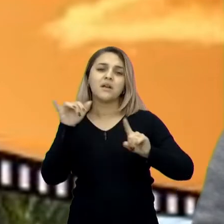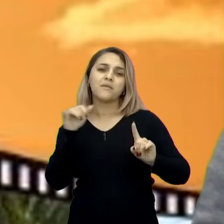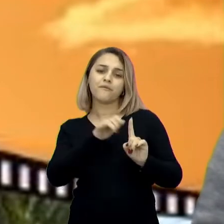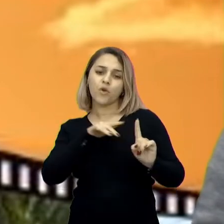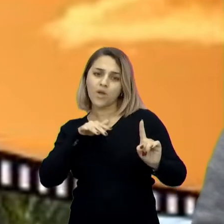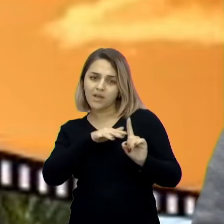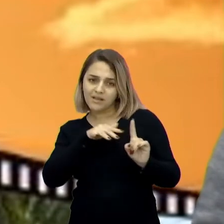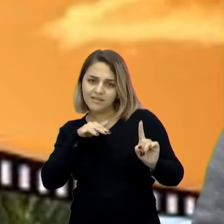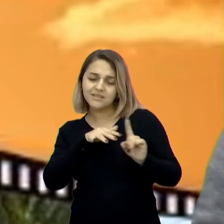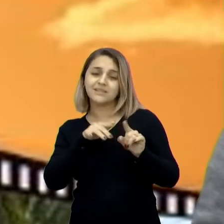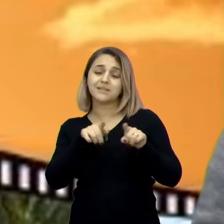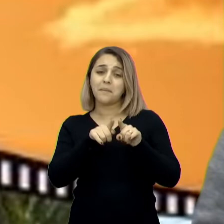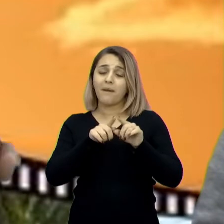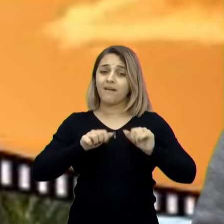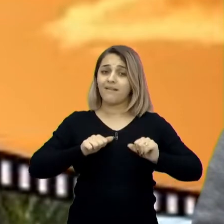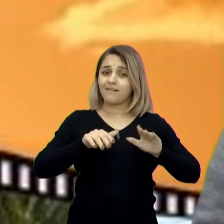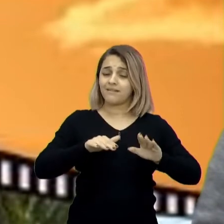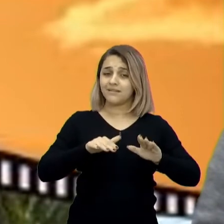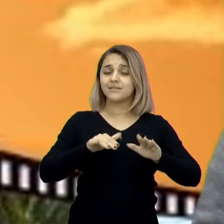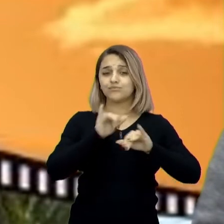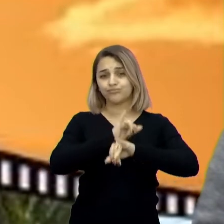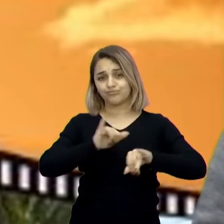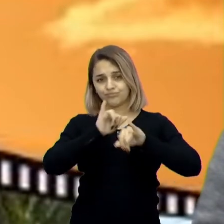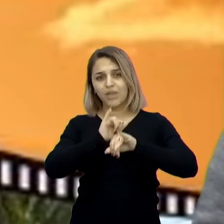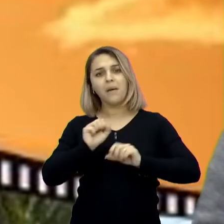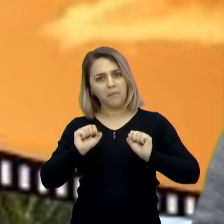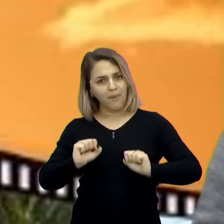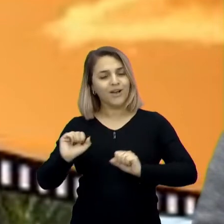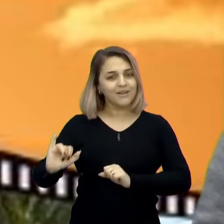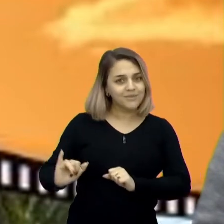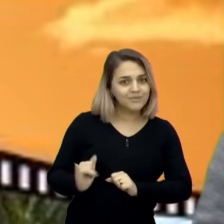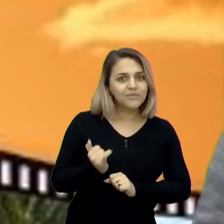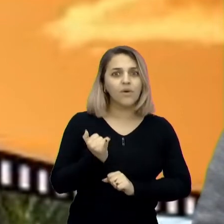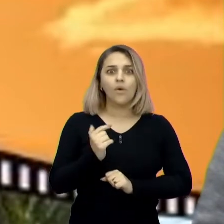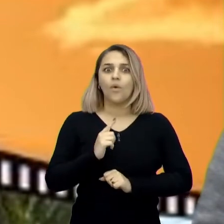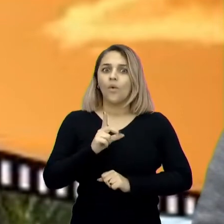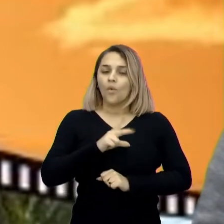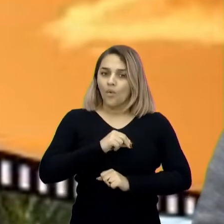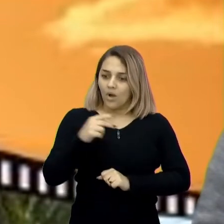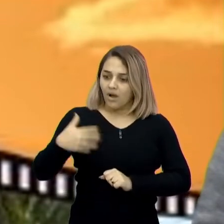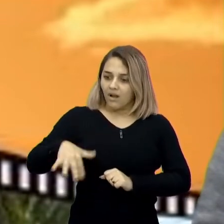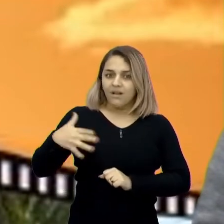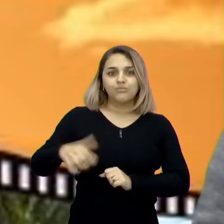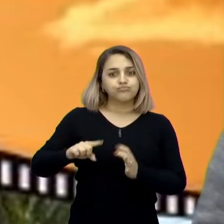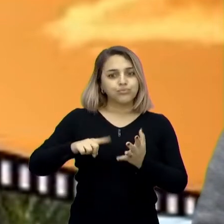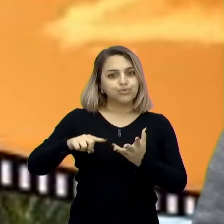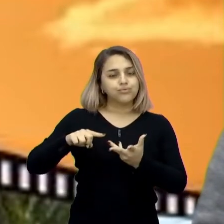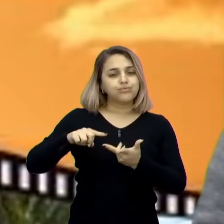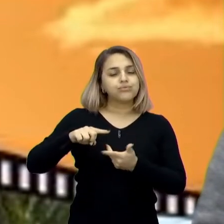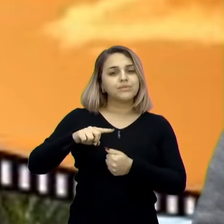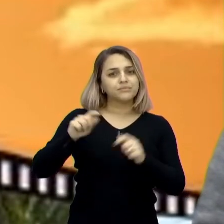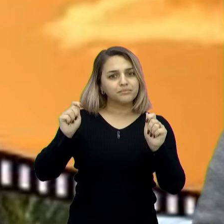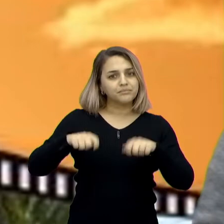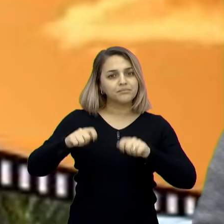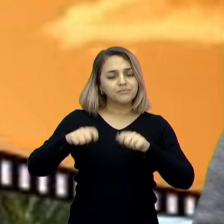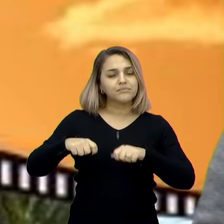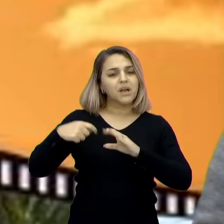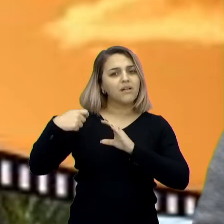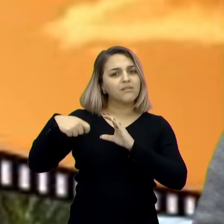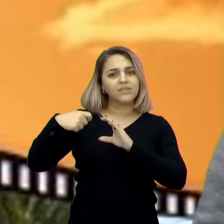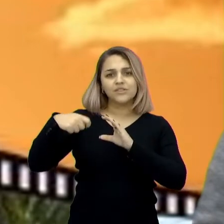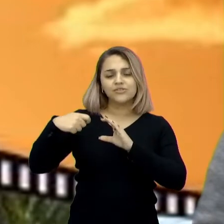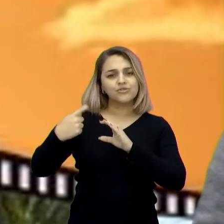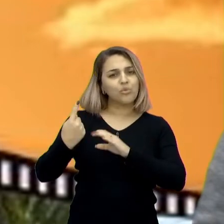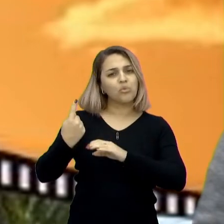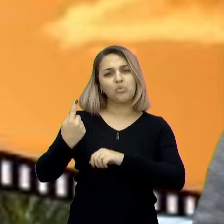e as ações publicitárias que a gente pode também aproveitar. Olha quantas possibilidades nós temos com um único vídeo de 1, 2,